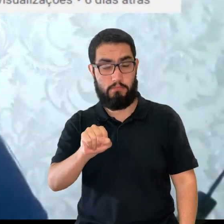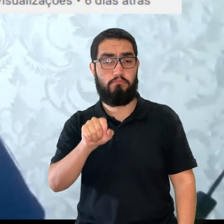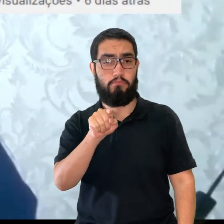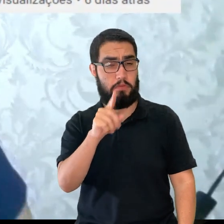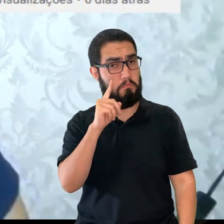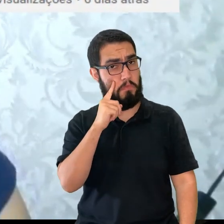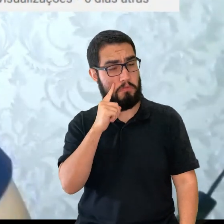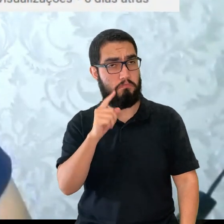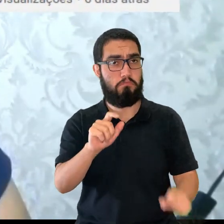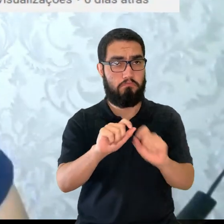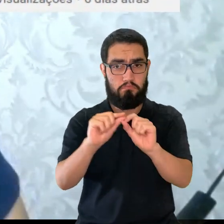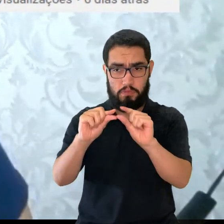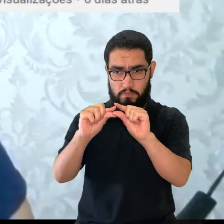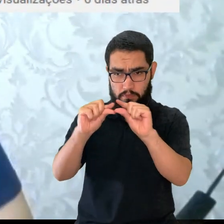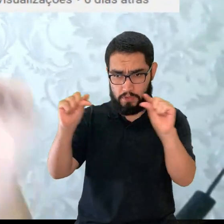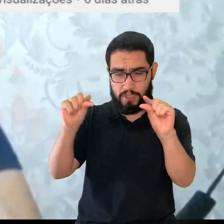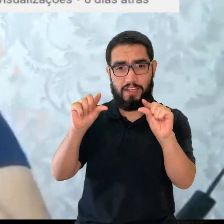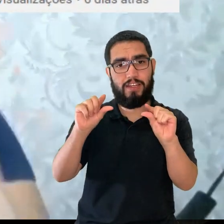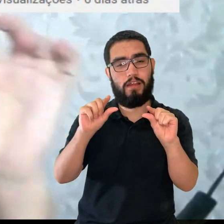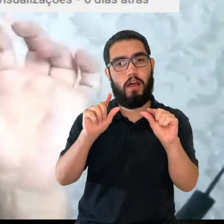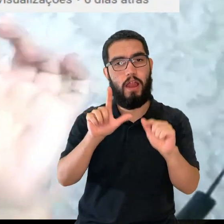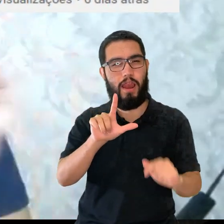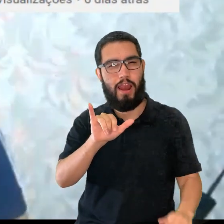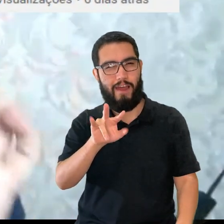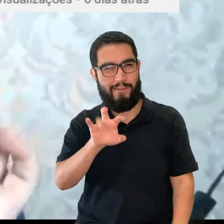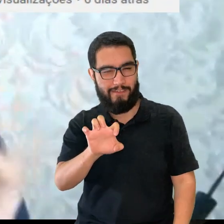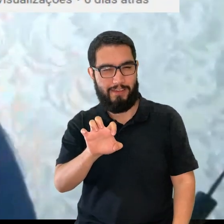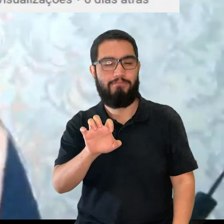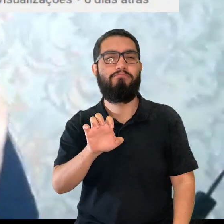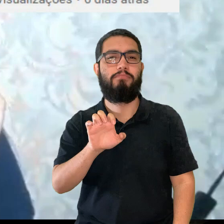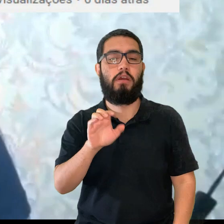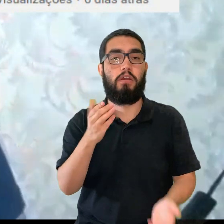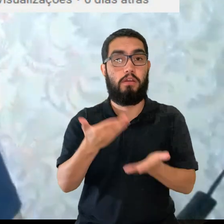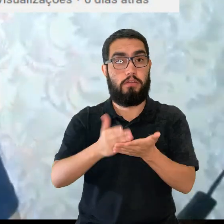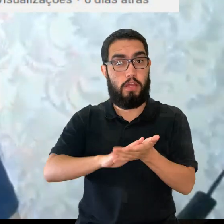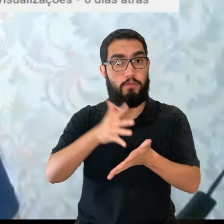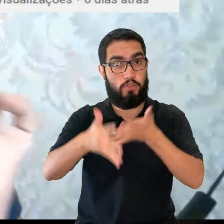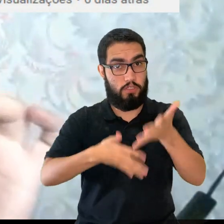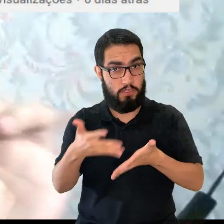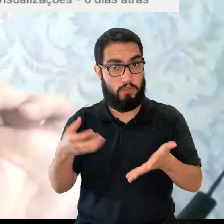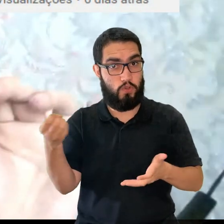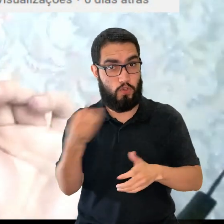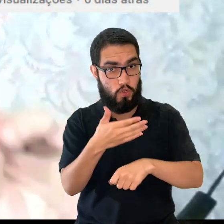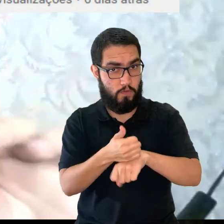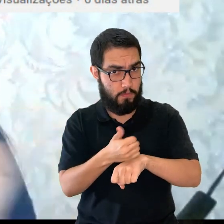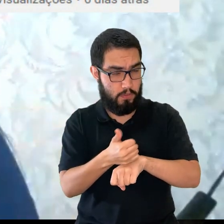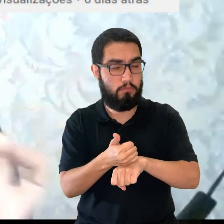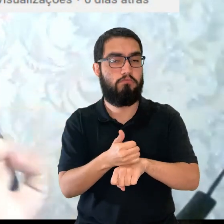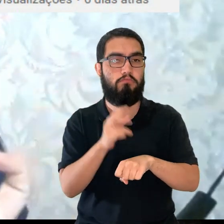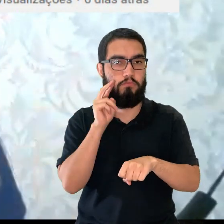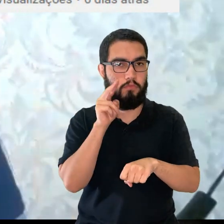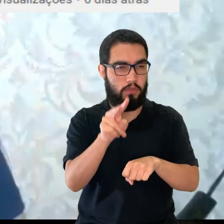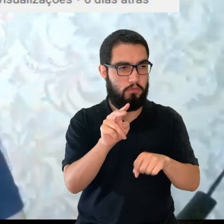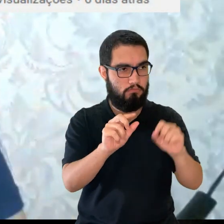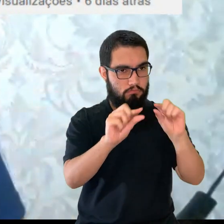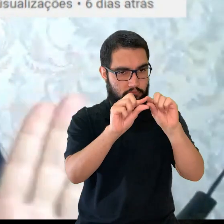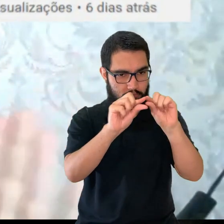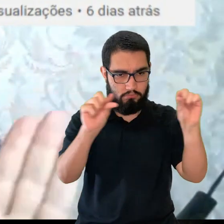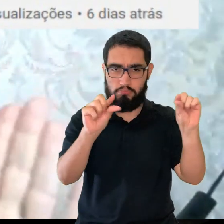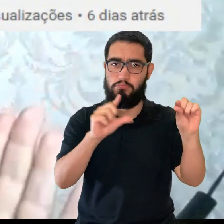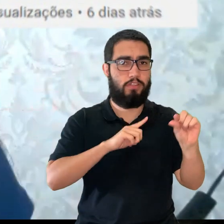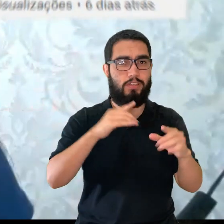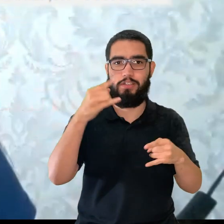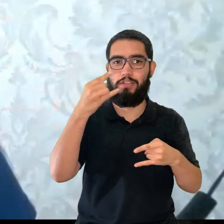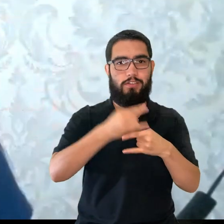por data e também por título. Então, quando você procurar a live Intérprete de Libras, uma nova profissão, tá lá, ela